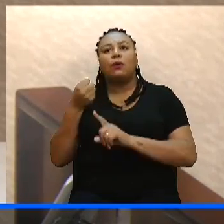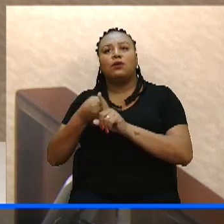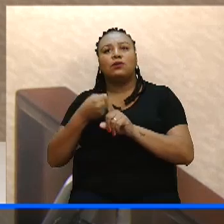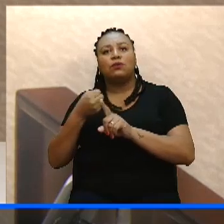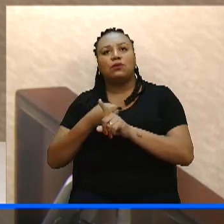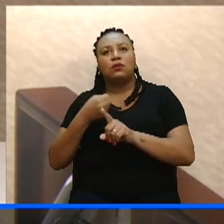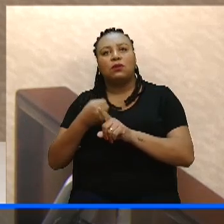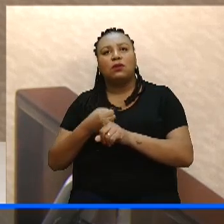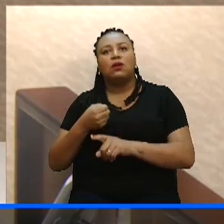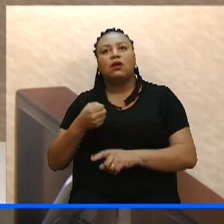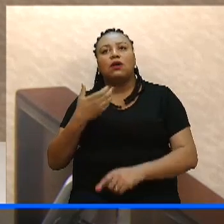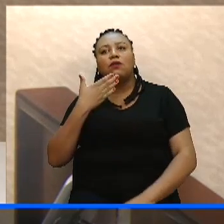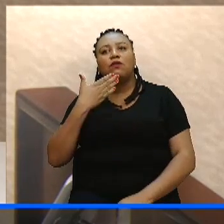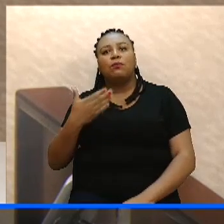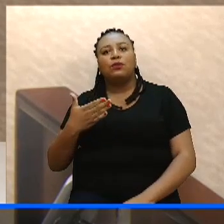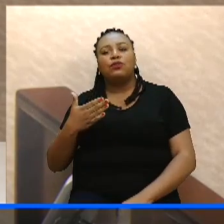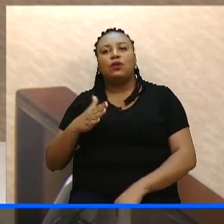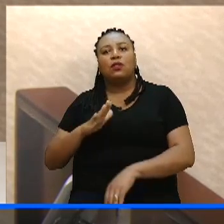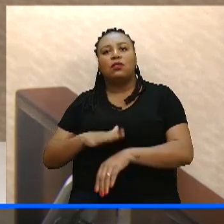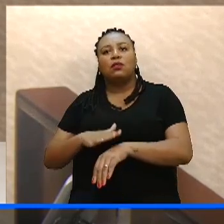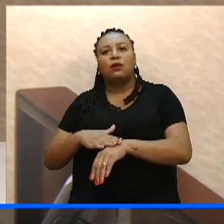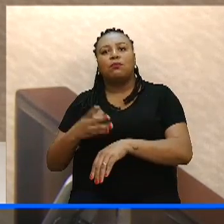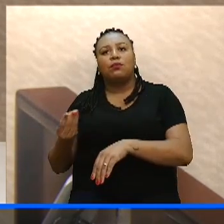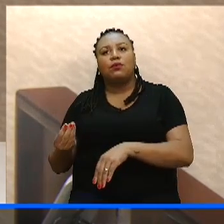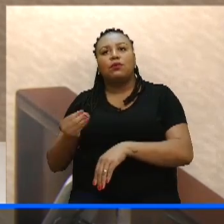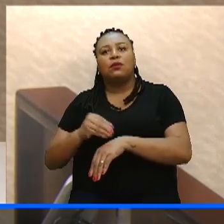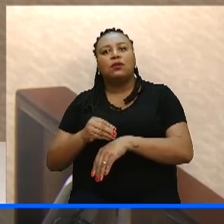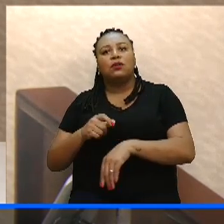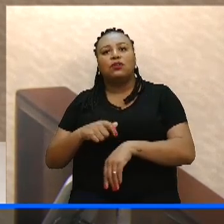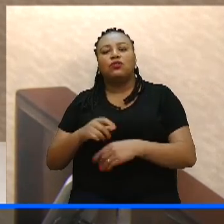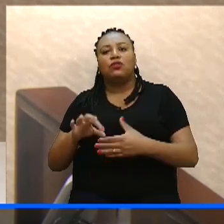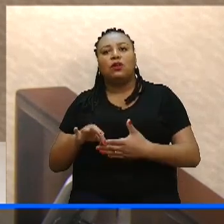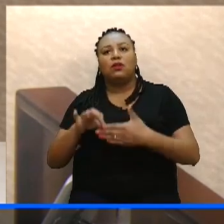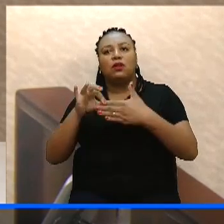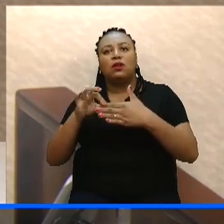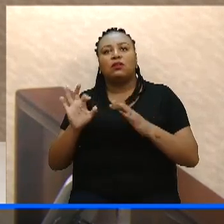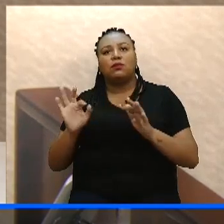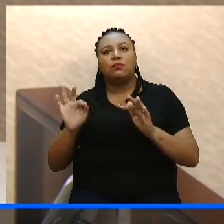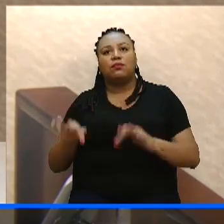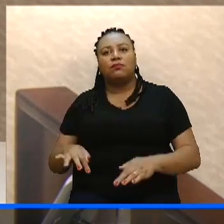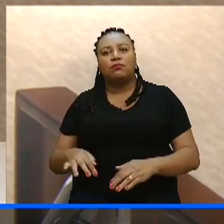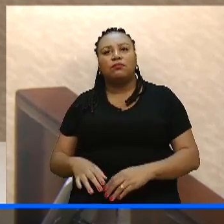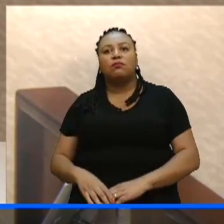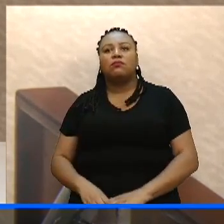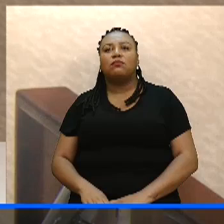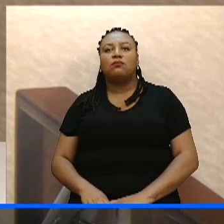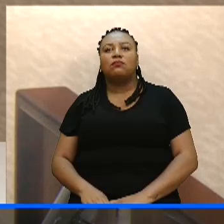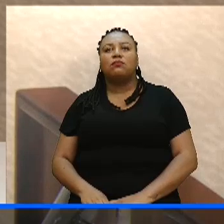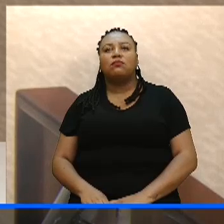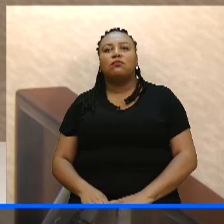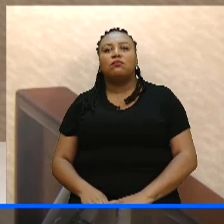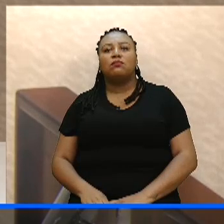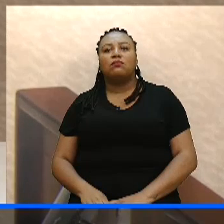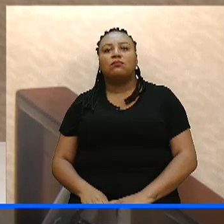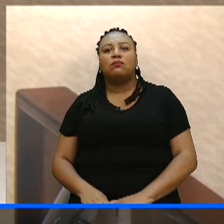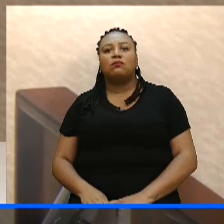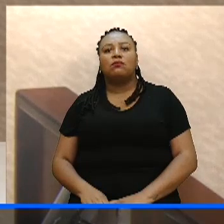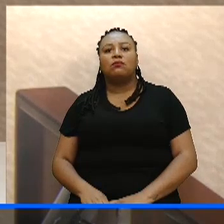vão solicitar um tempo a crescer um tempo de liderança para que eu possa terminar a minha manifestação